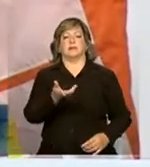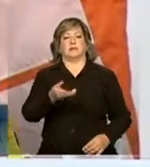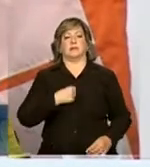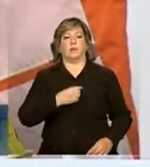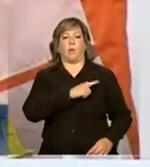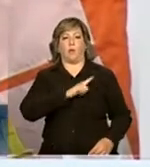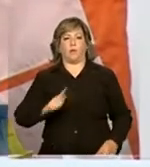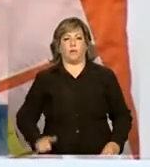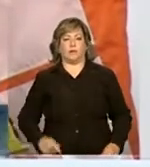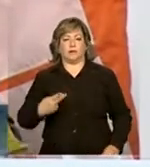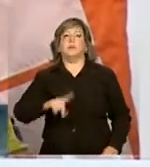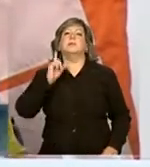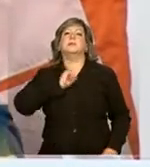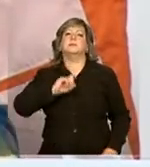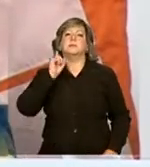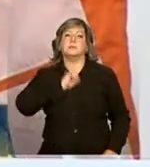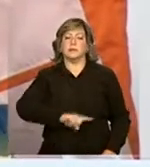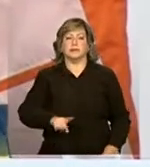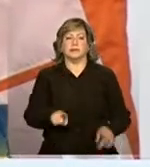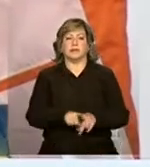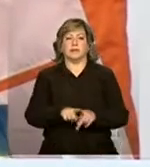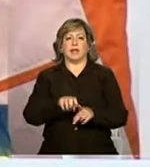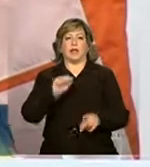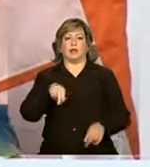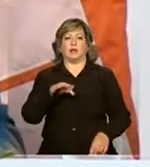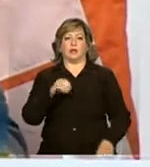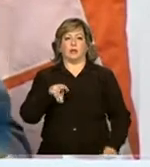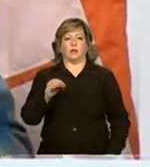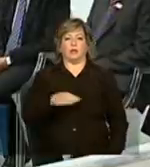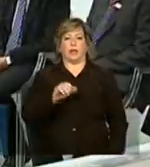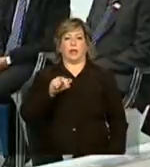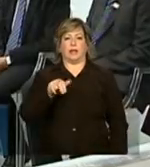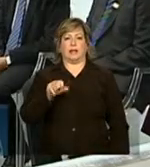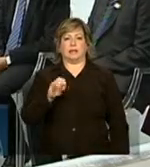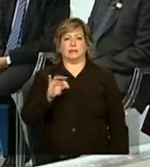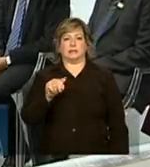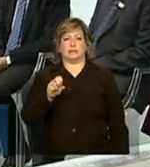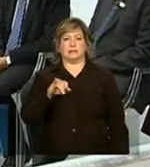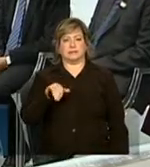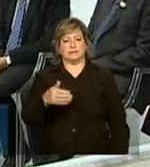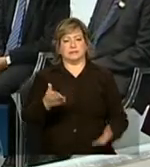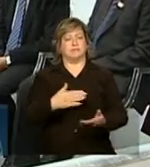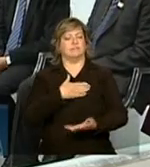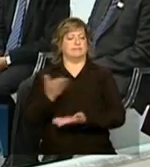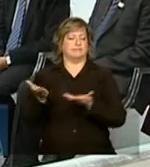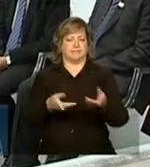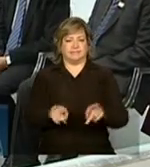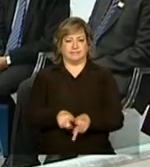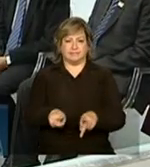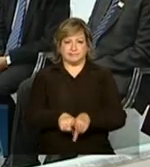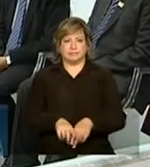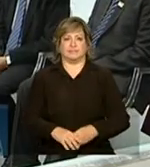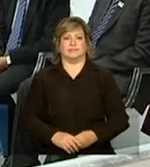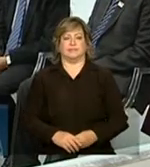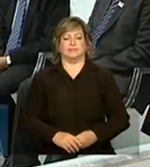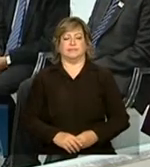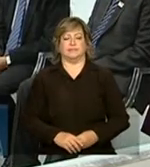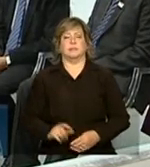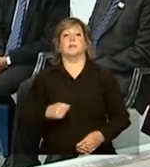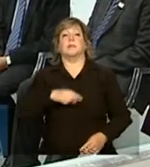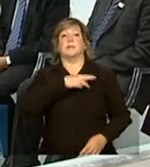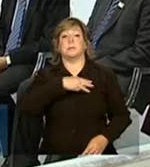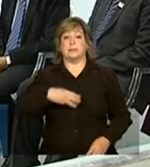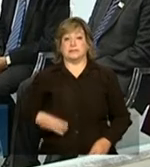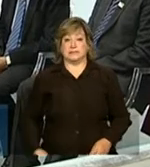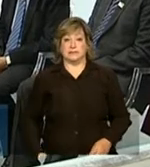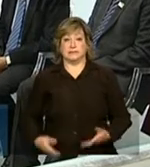Minas Gerais, senhor Antônio Anastasia, que também nos honra muito com a sua presença aqui hoje. Ministro de Estado